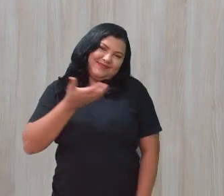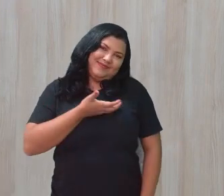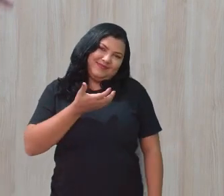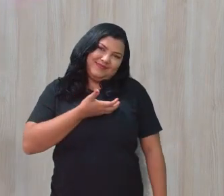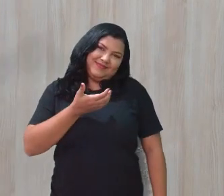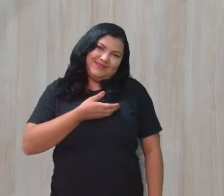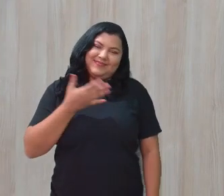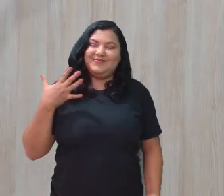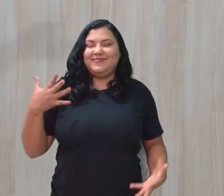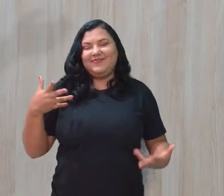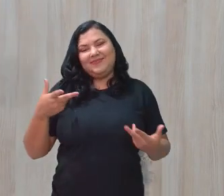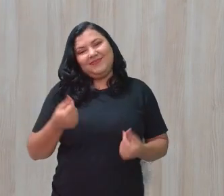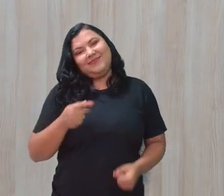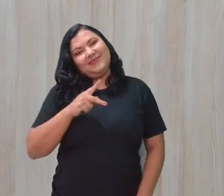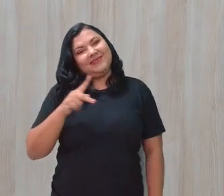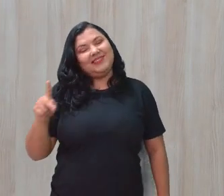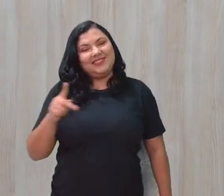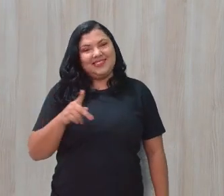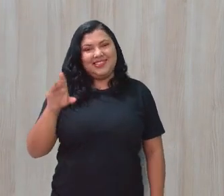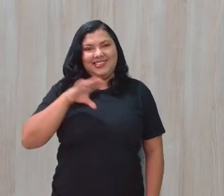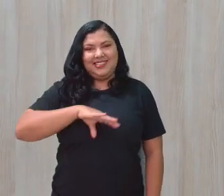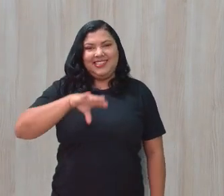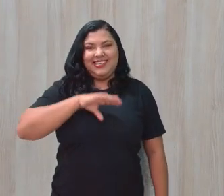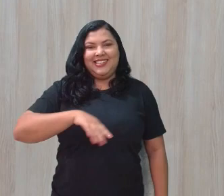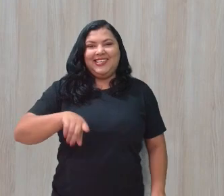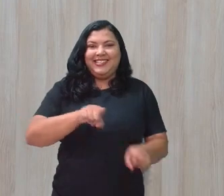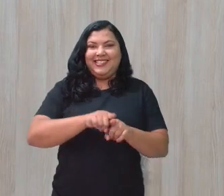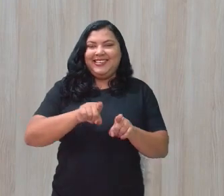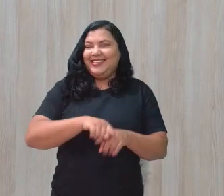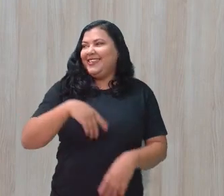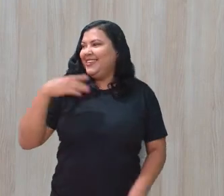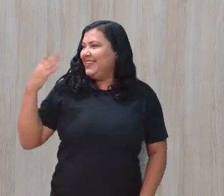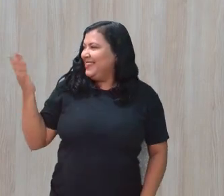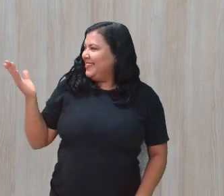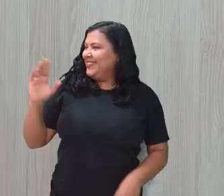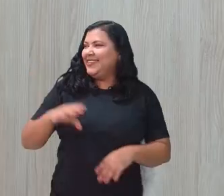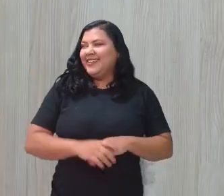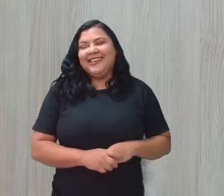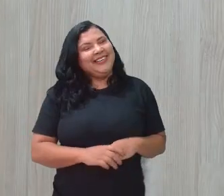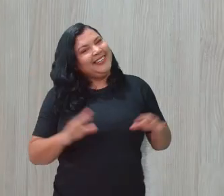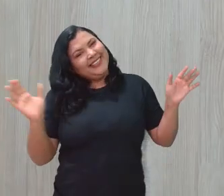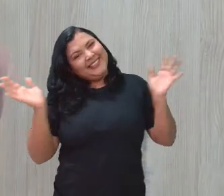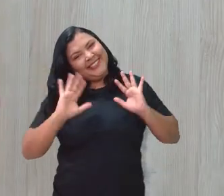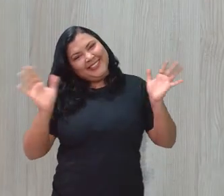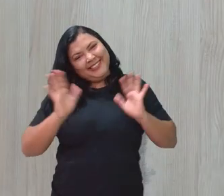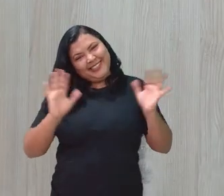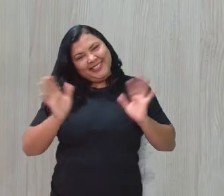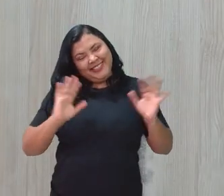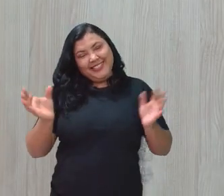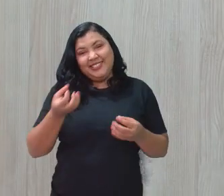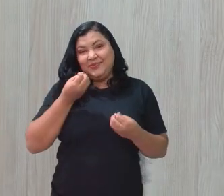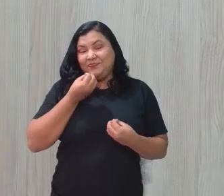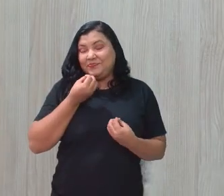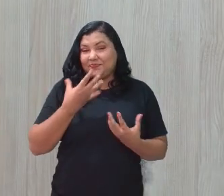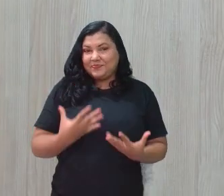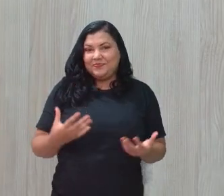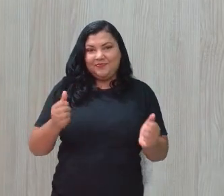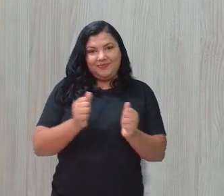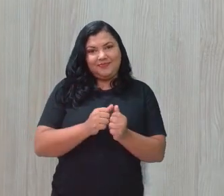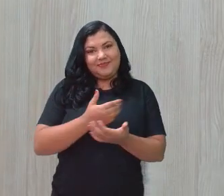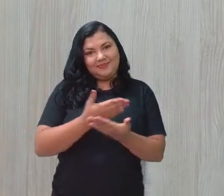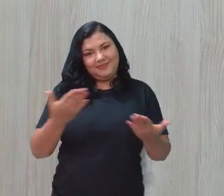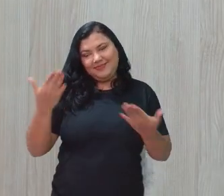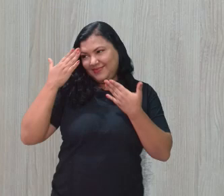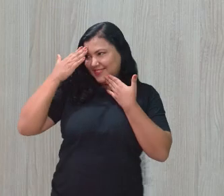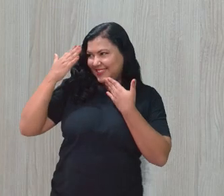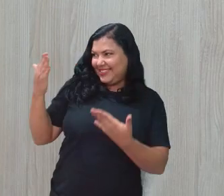Carlos, a professora de língua portuguesa também. Vamos lá, dar um beijinho para ela. Olá, pessoal, que bom estar com vocês.